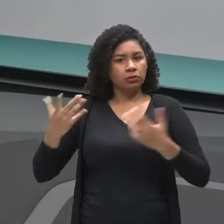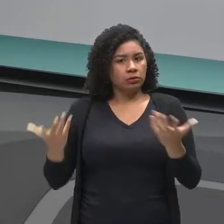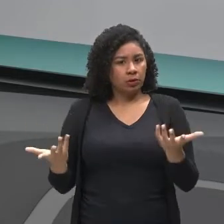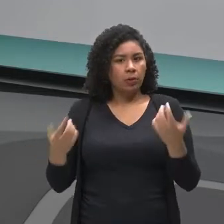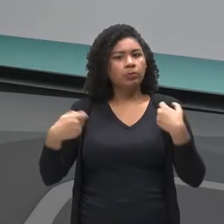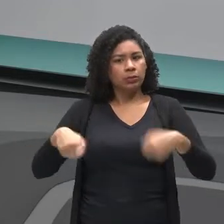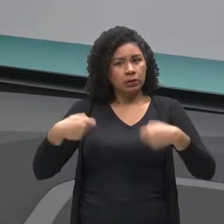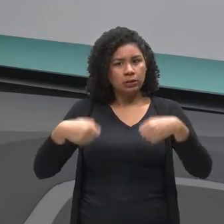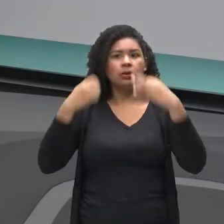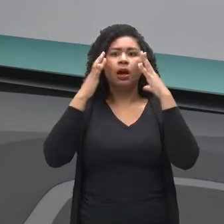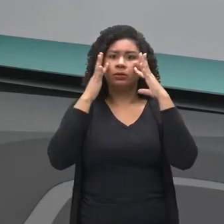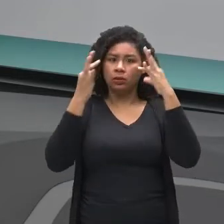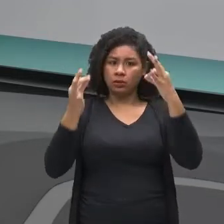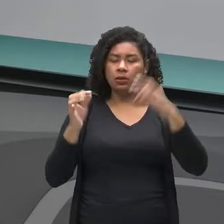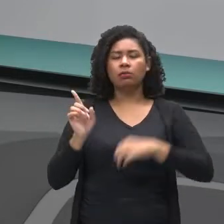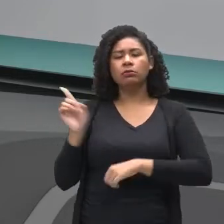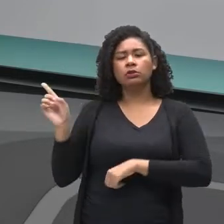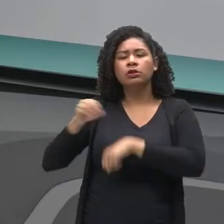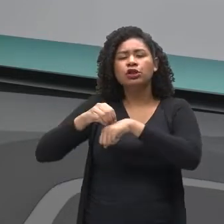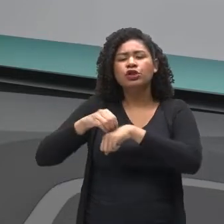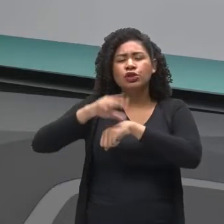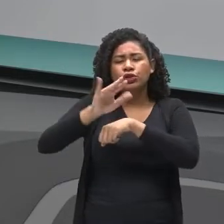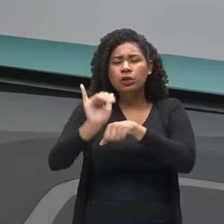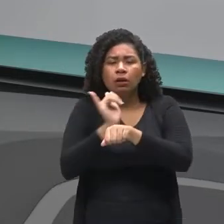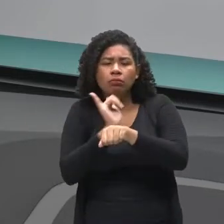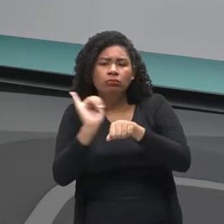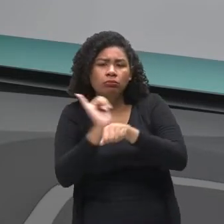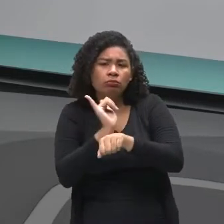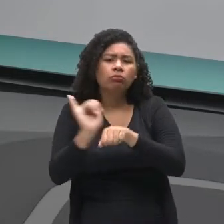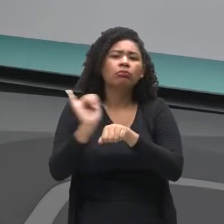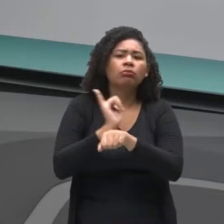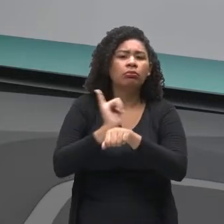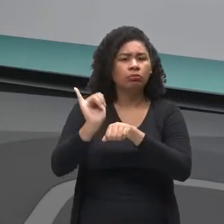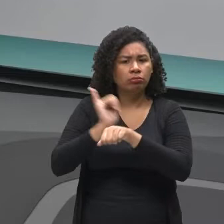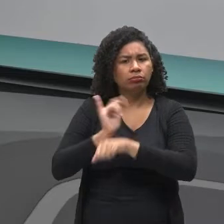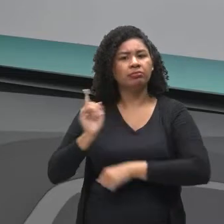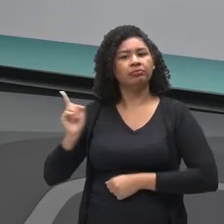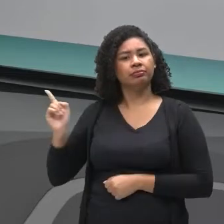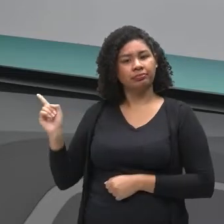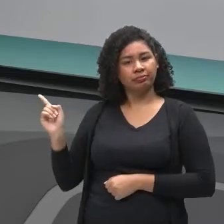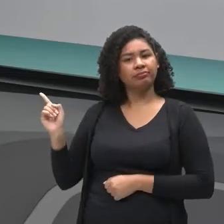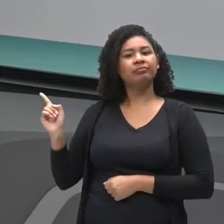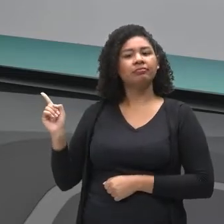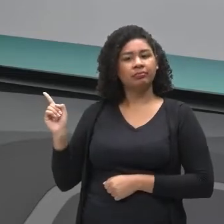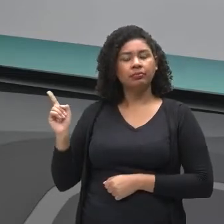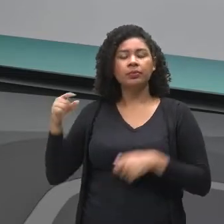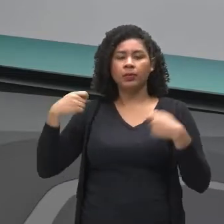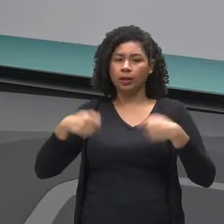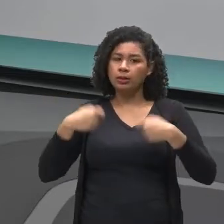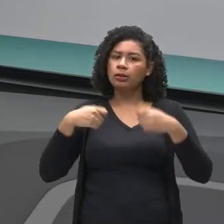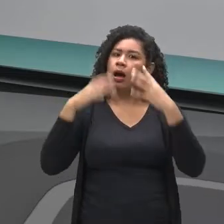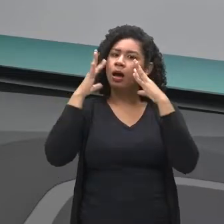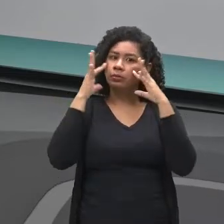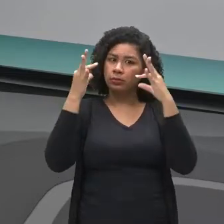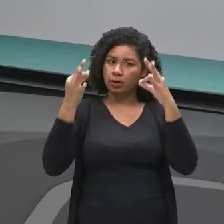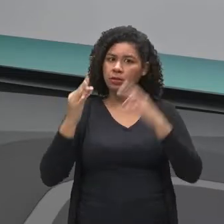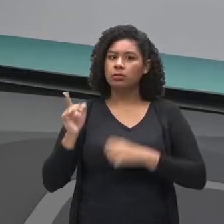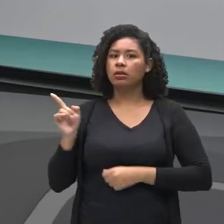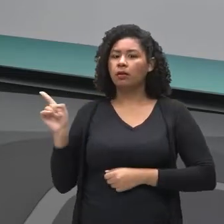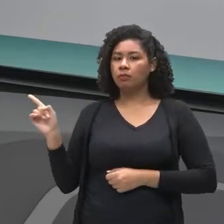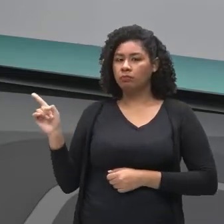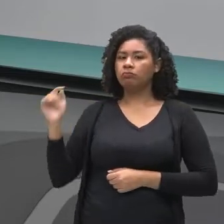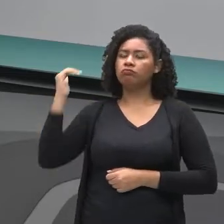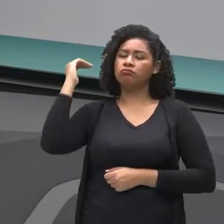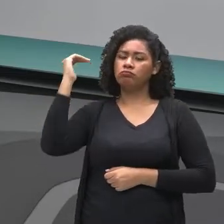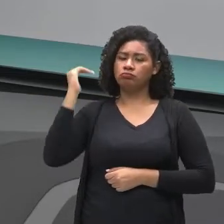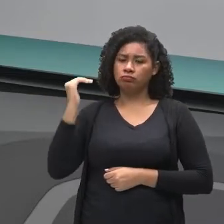esses são os nossos recursos, né? As marcas tipográficas que nós precisamos atentar na